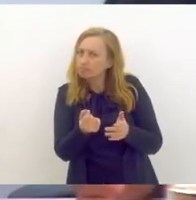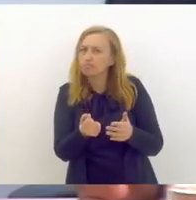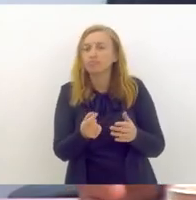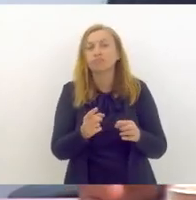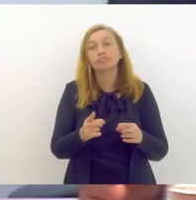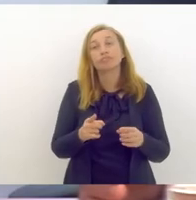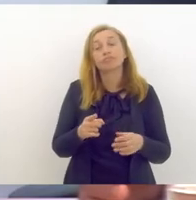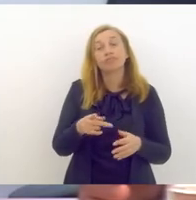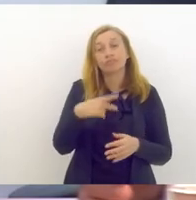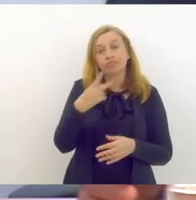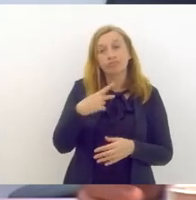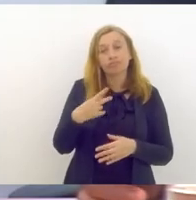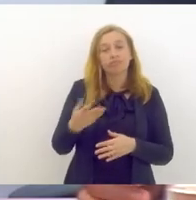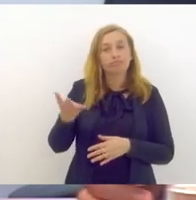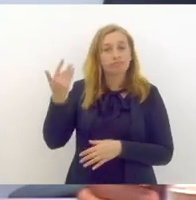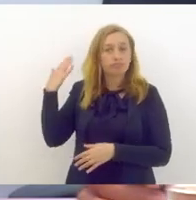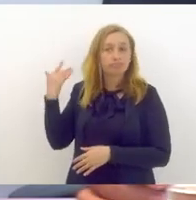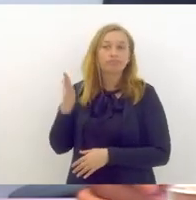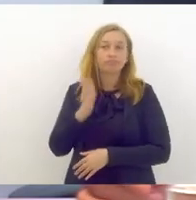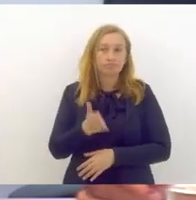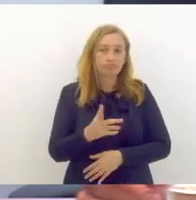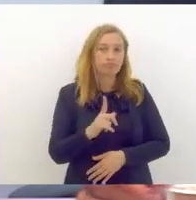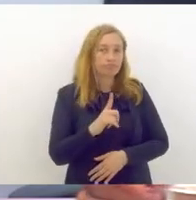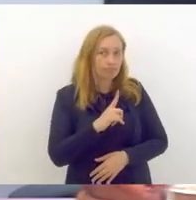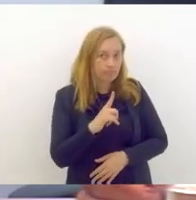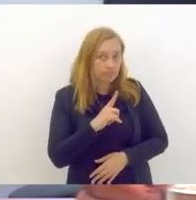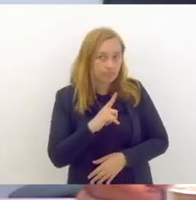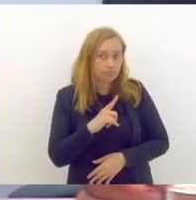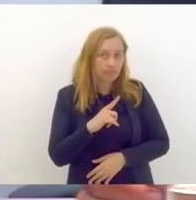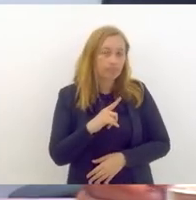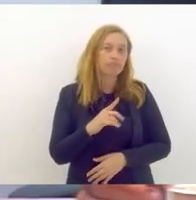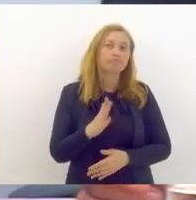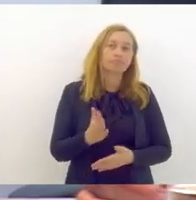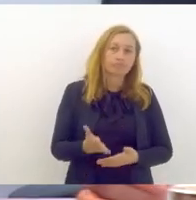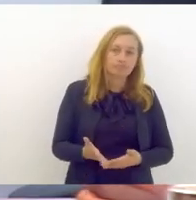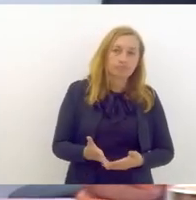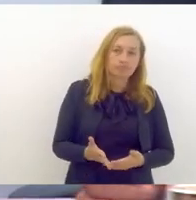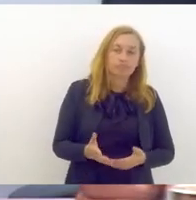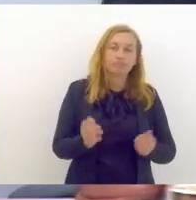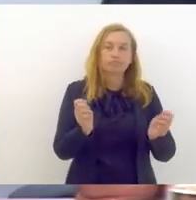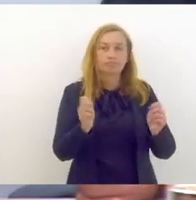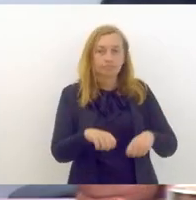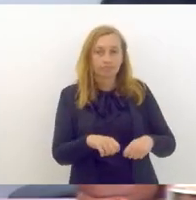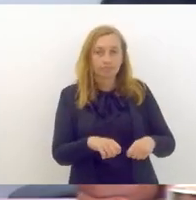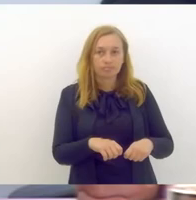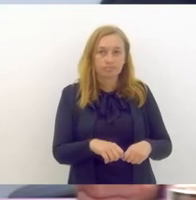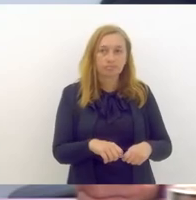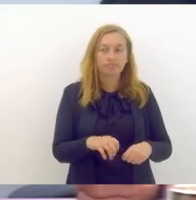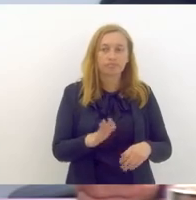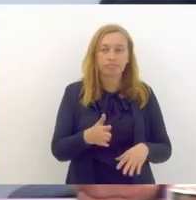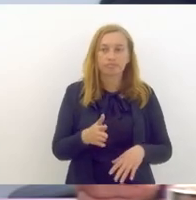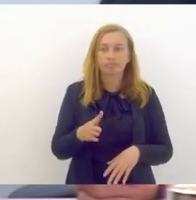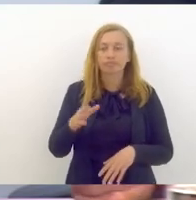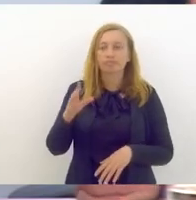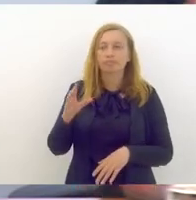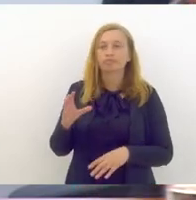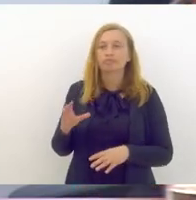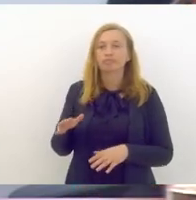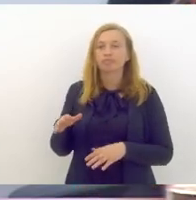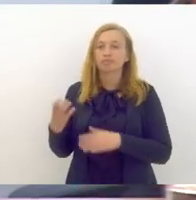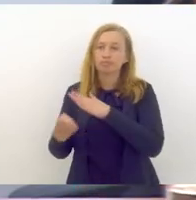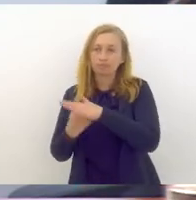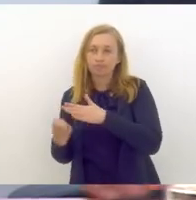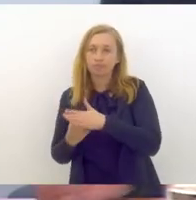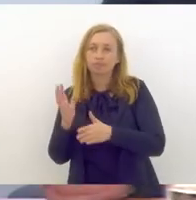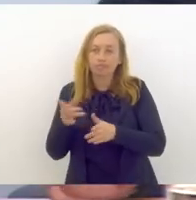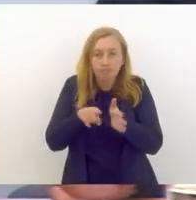gente colocou à época é que já existe, haveria uma sobreposição de competências, já que a Companhia Docas já regula,